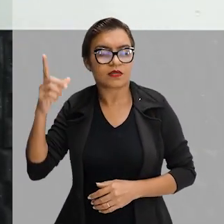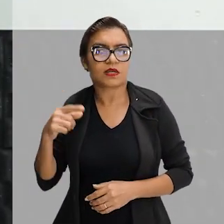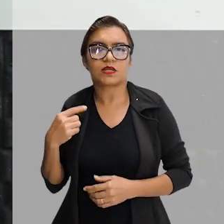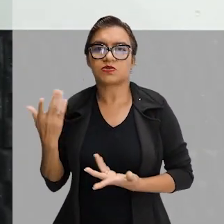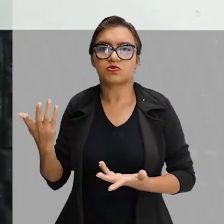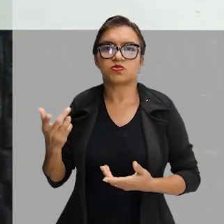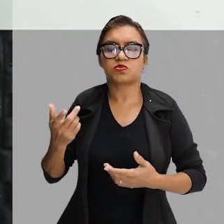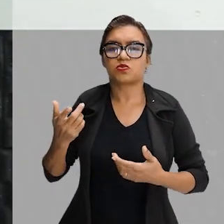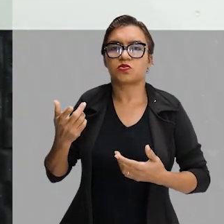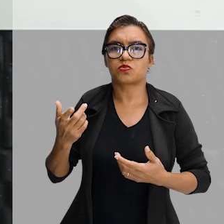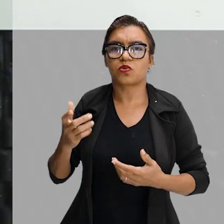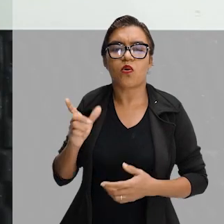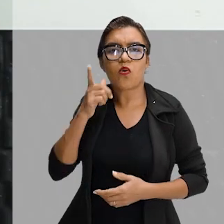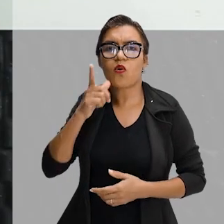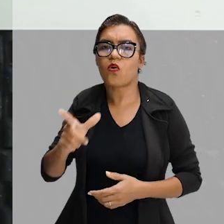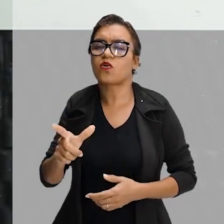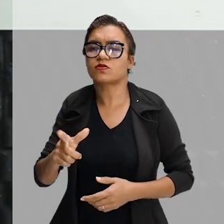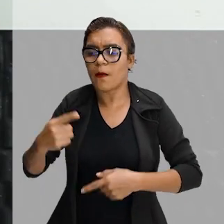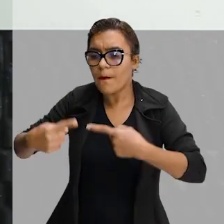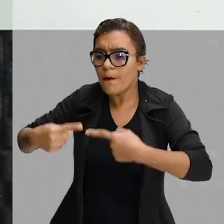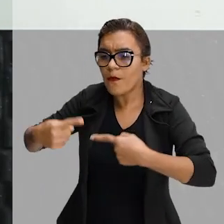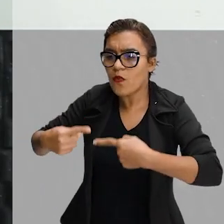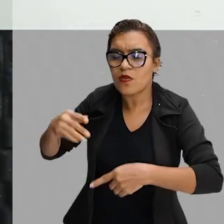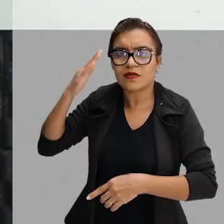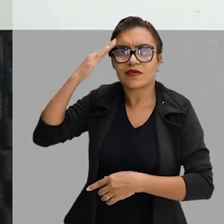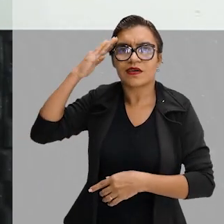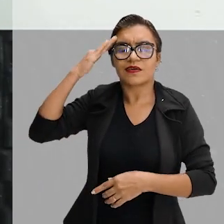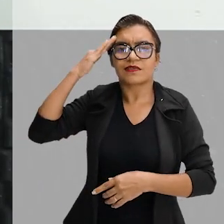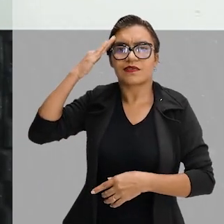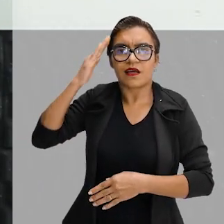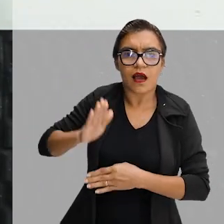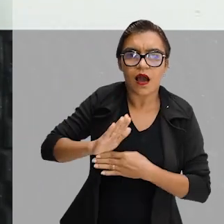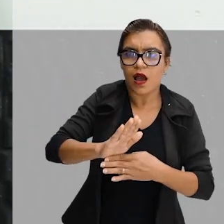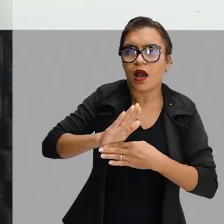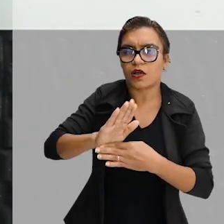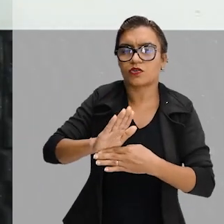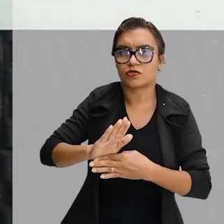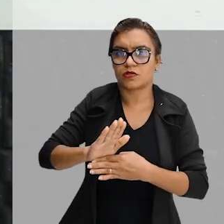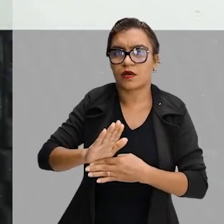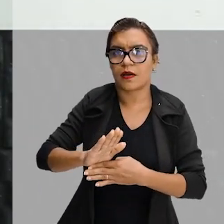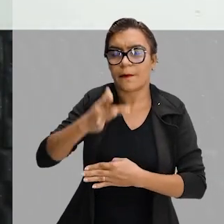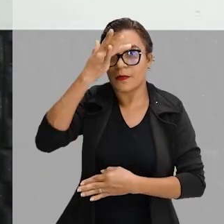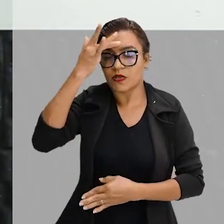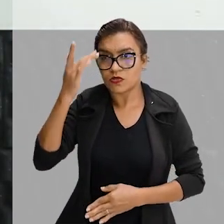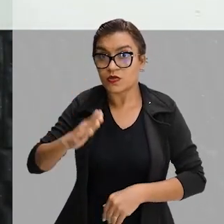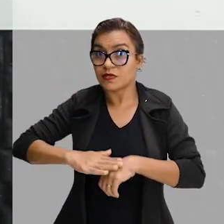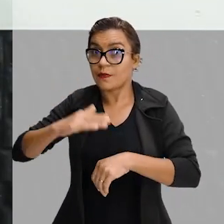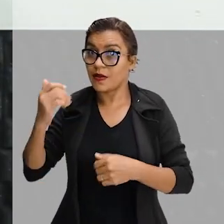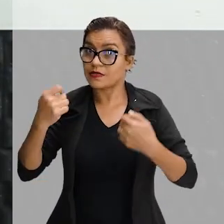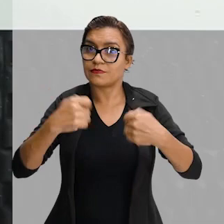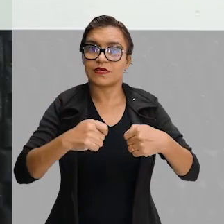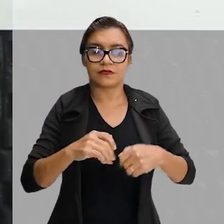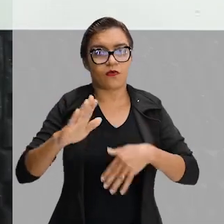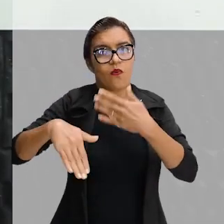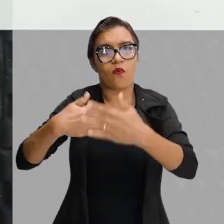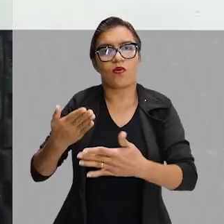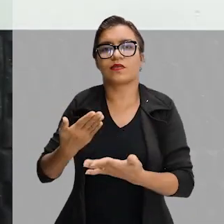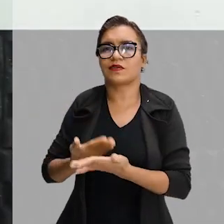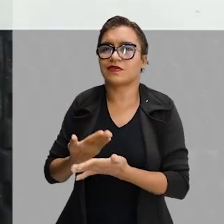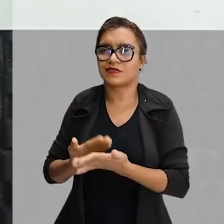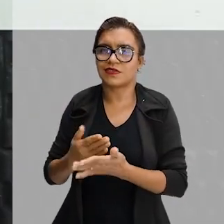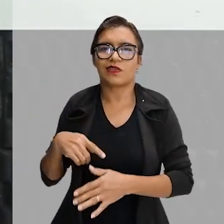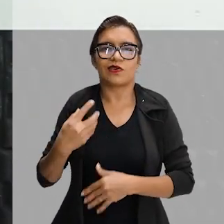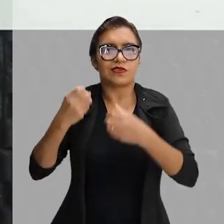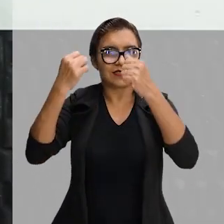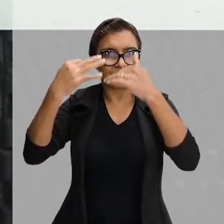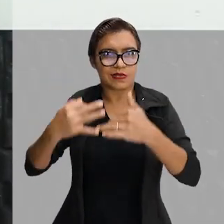uma política econômica que atenda àqueles que mais precisam. Perfeito? Mas nas próximas aulas a gente vai falar muito